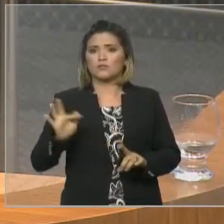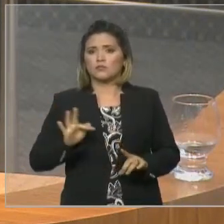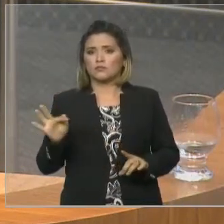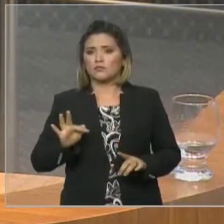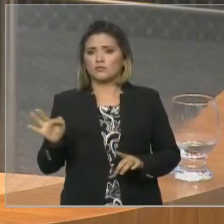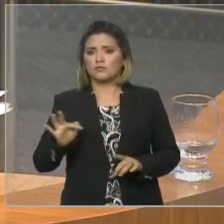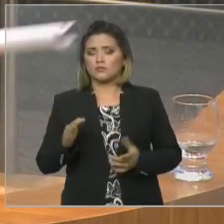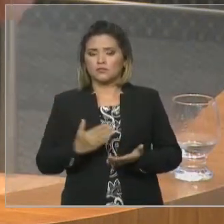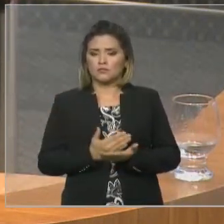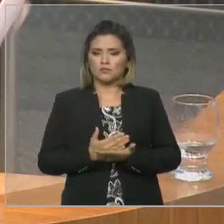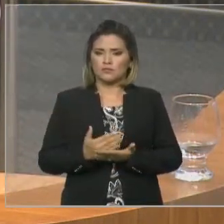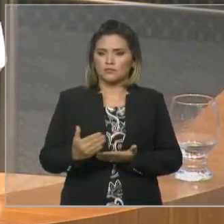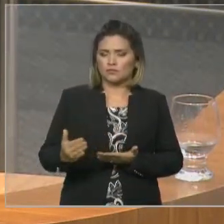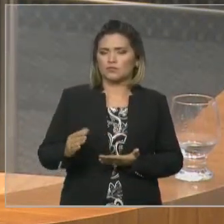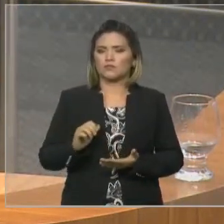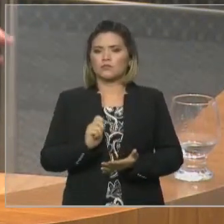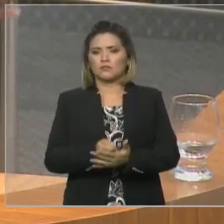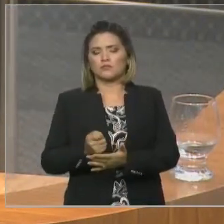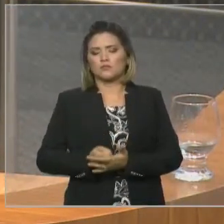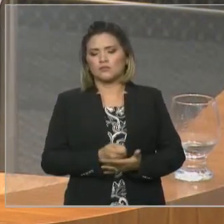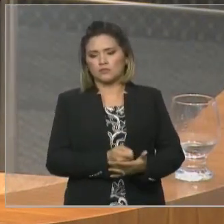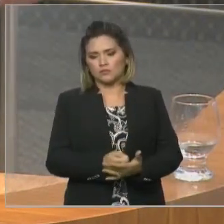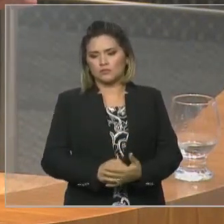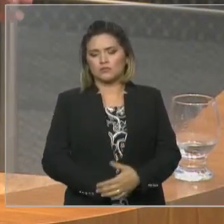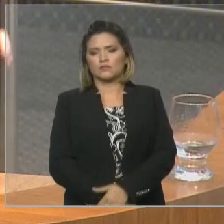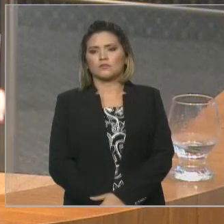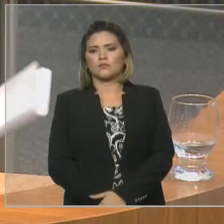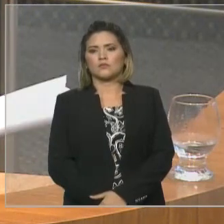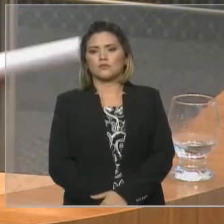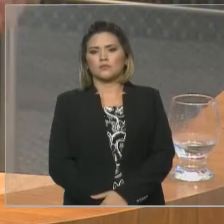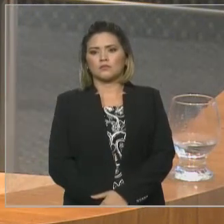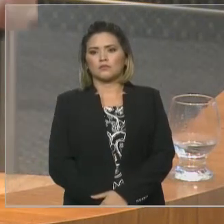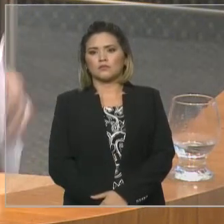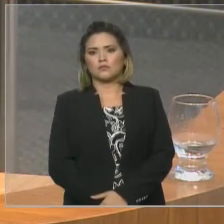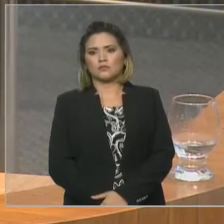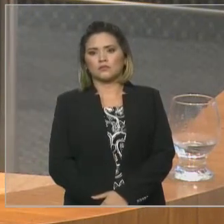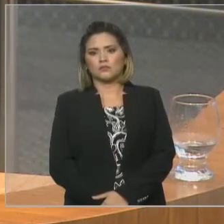ser iniciados. Presidente, deputada